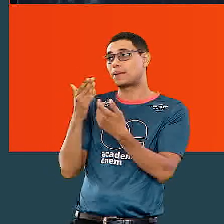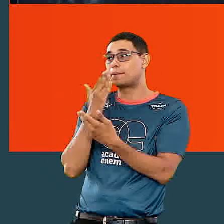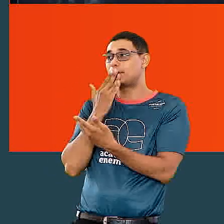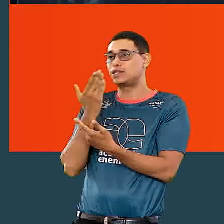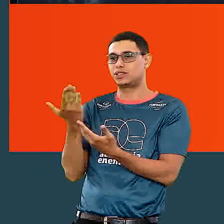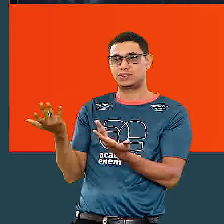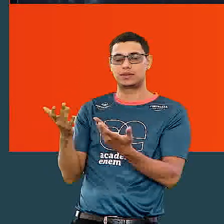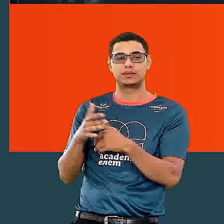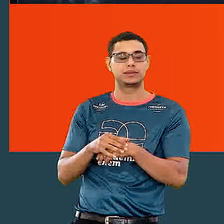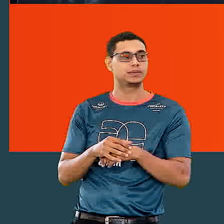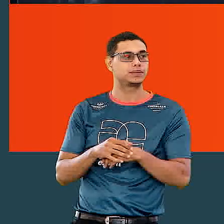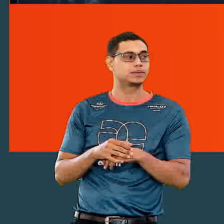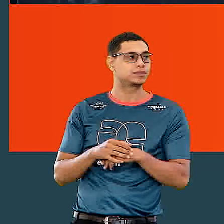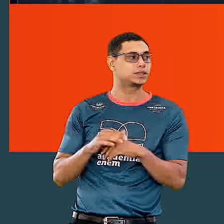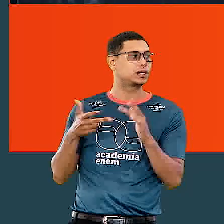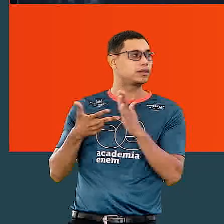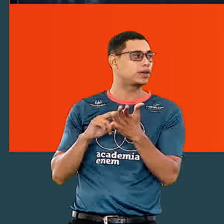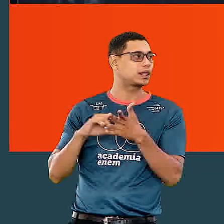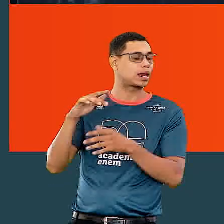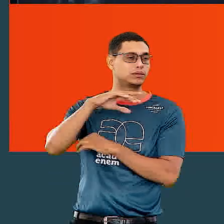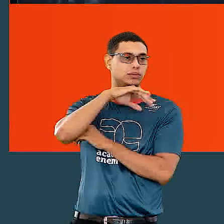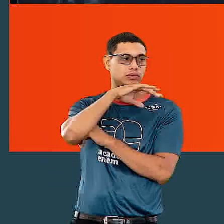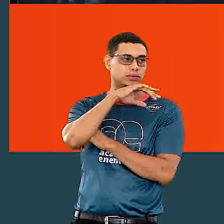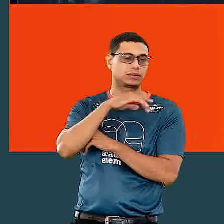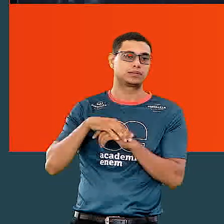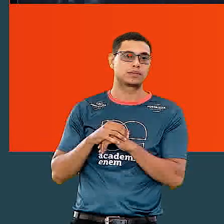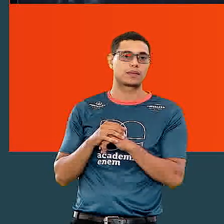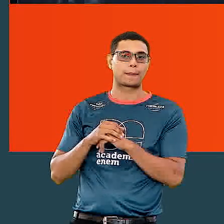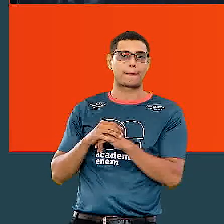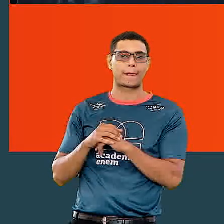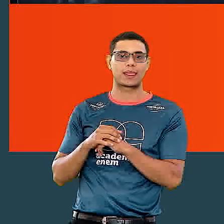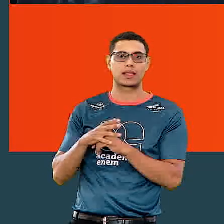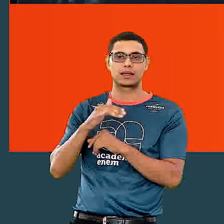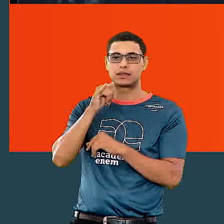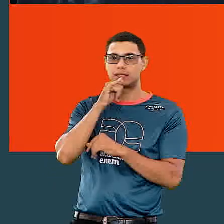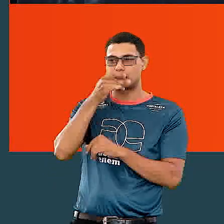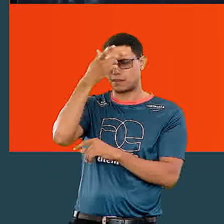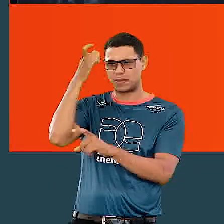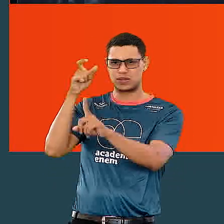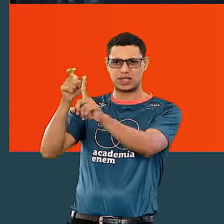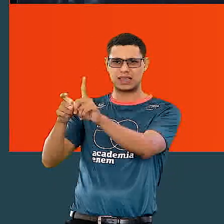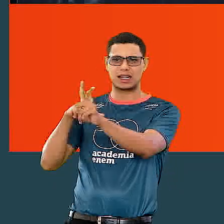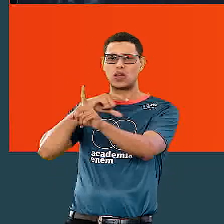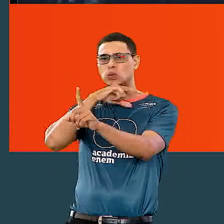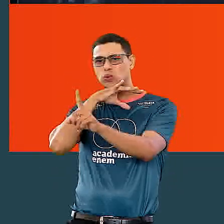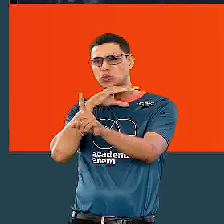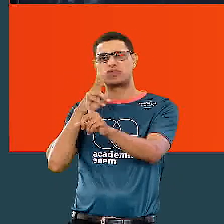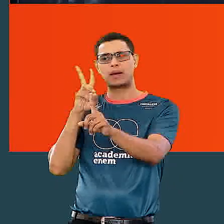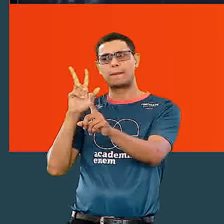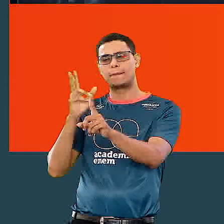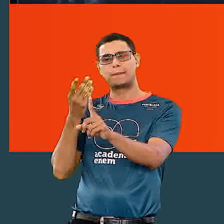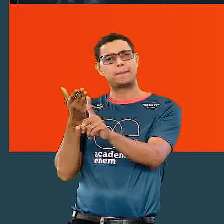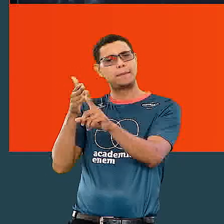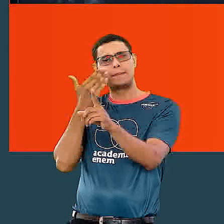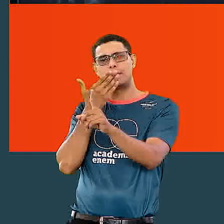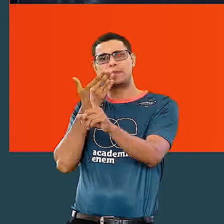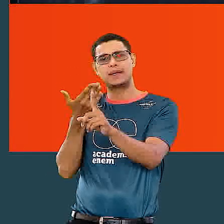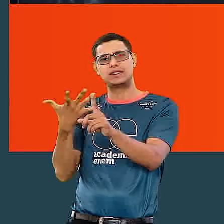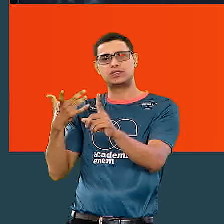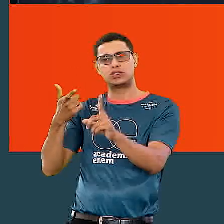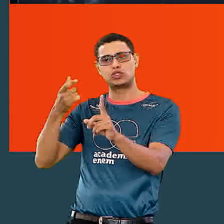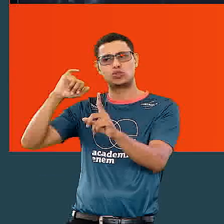mal. Então, se ela está mal, meu irmão, tu está pedindo juros de uma pessoa que está mal, velho. Isso é um